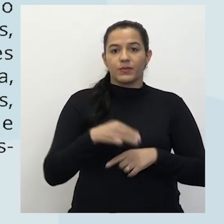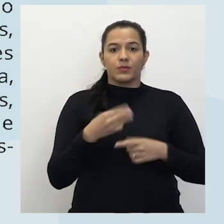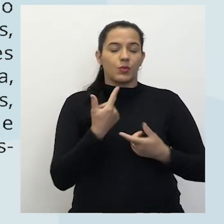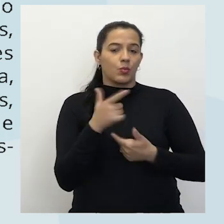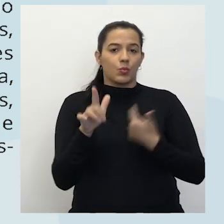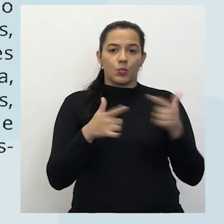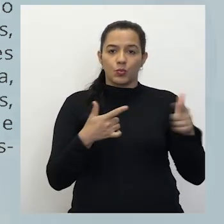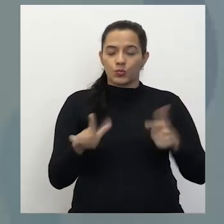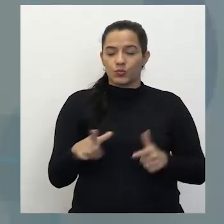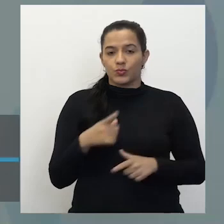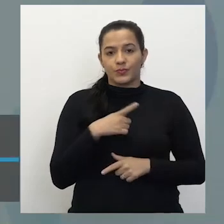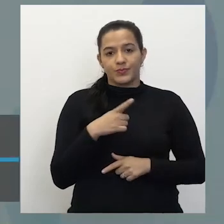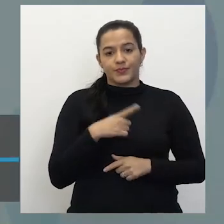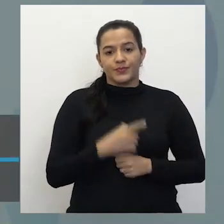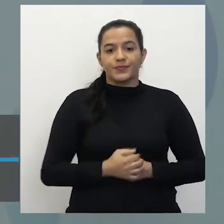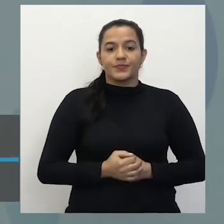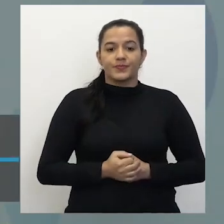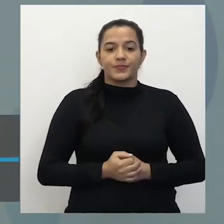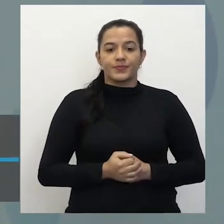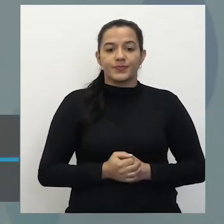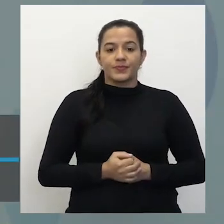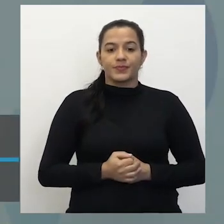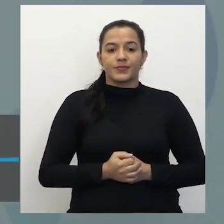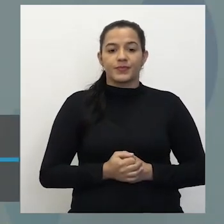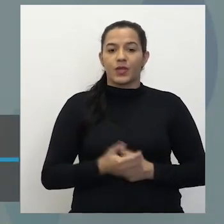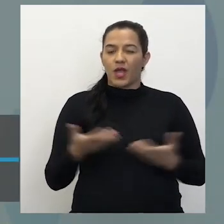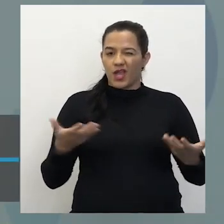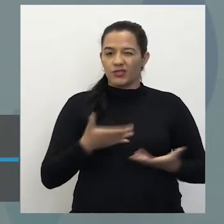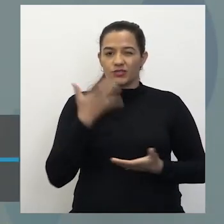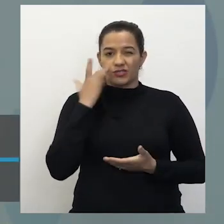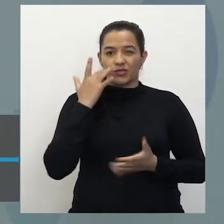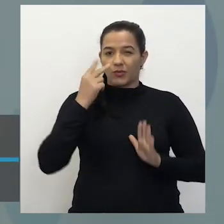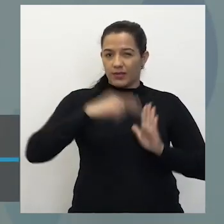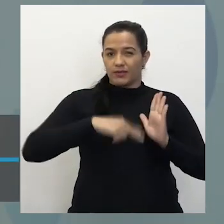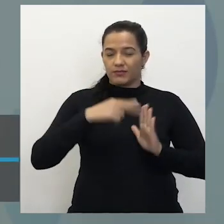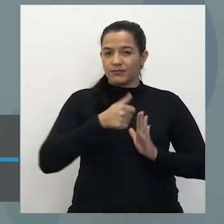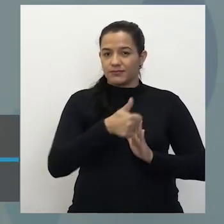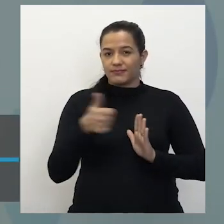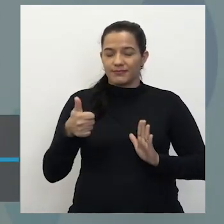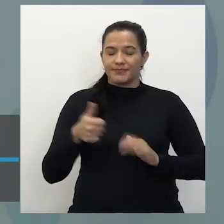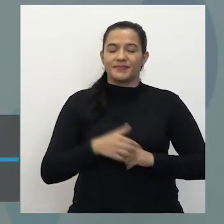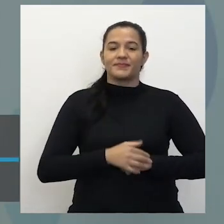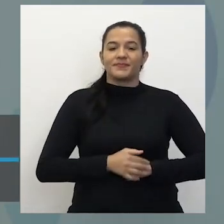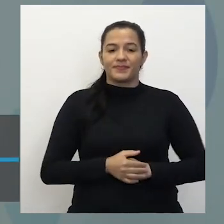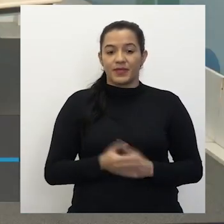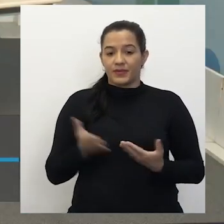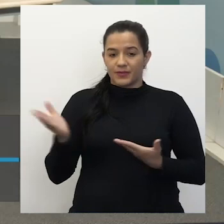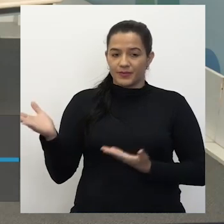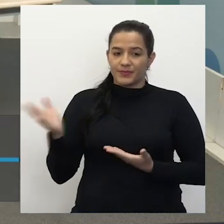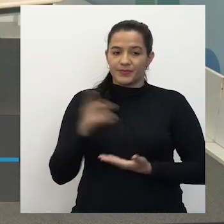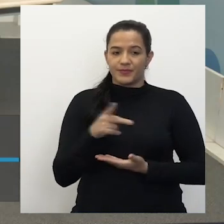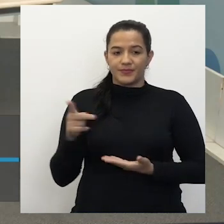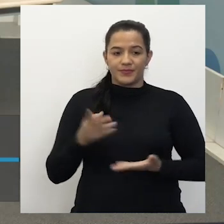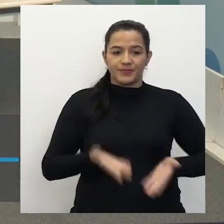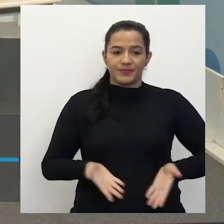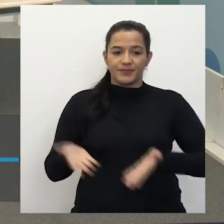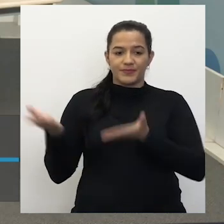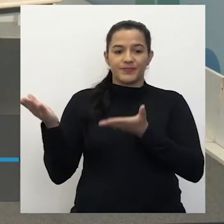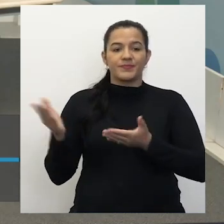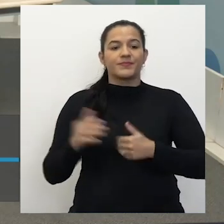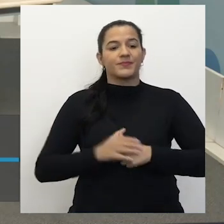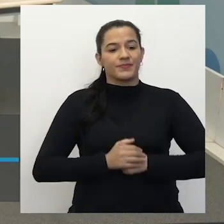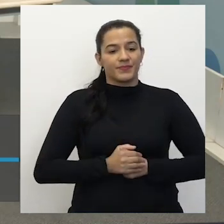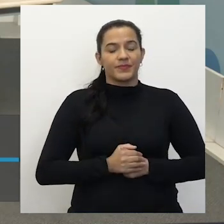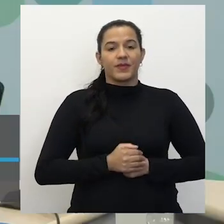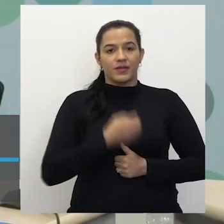entre outros. Acho que dessa vez eu consegui ler um pouquinho melhorzinho, acho que estou organizado. Professora Mônica, a aula é sua. E aí, Mauro, olha bem? só. Tudo